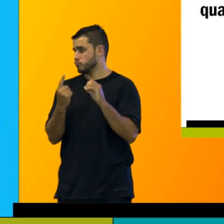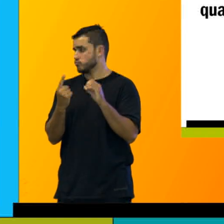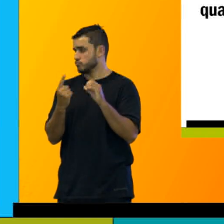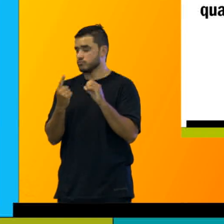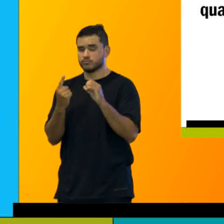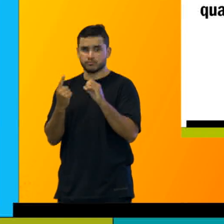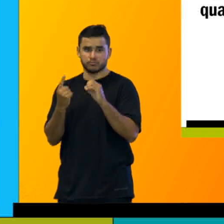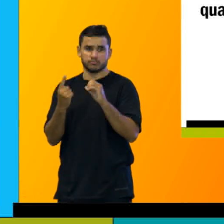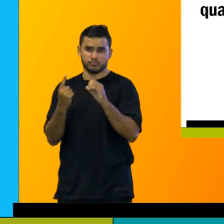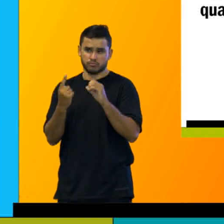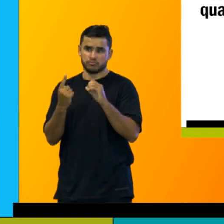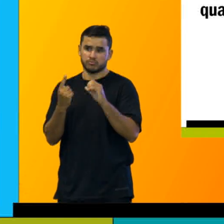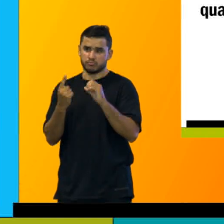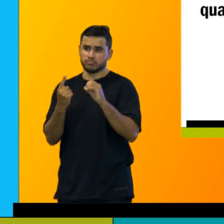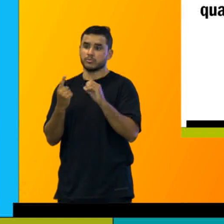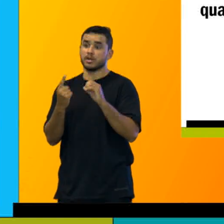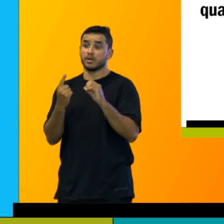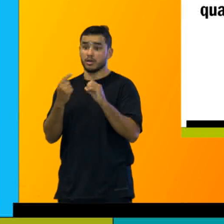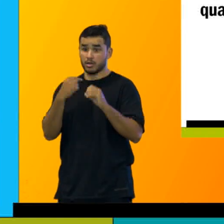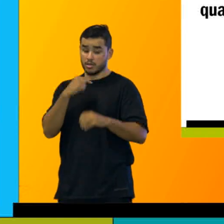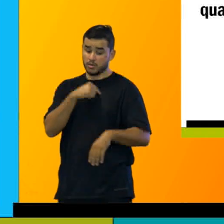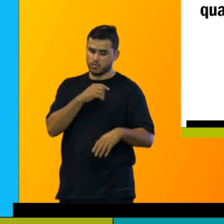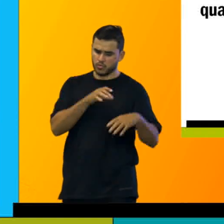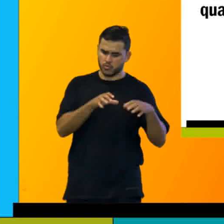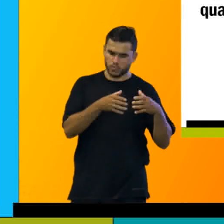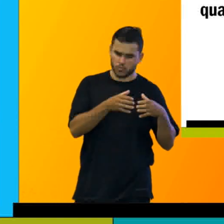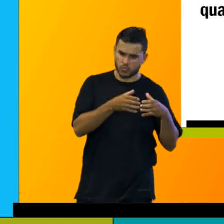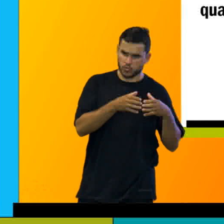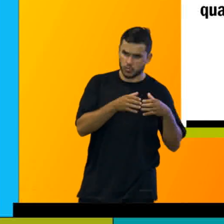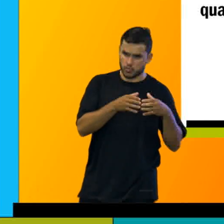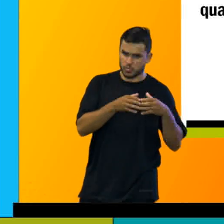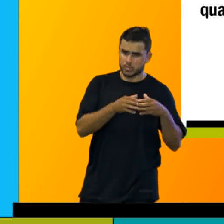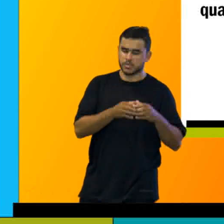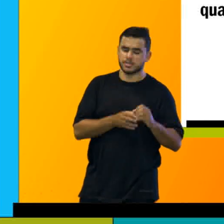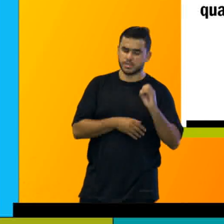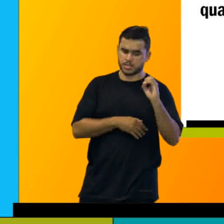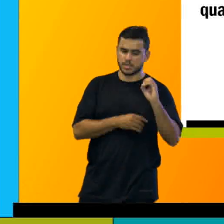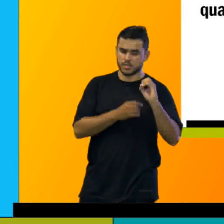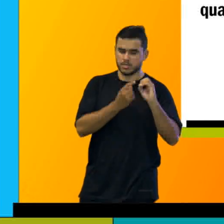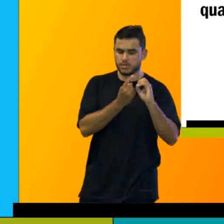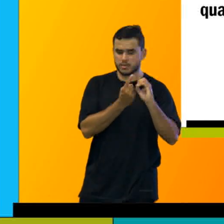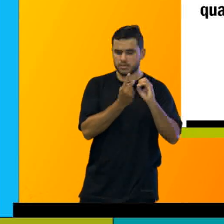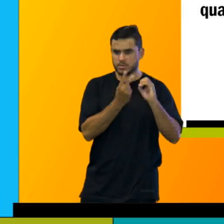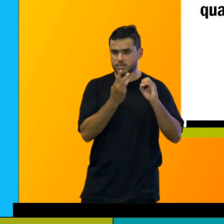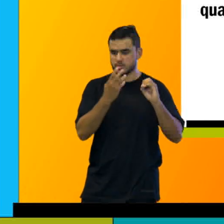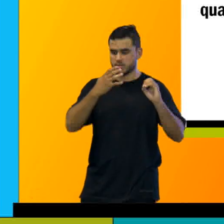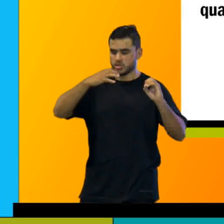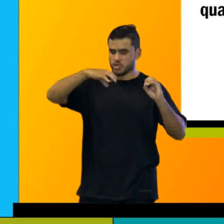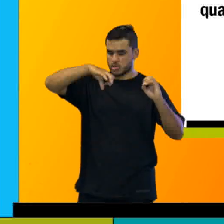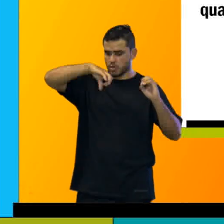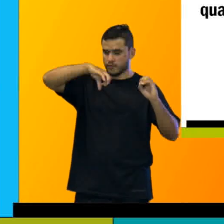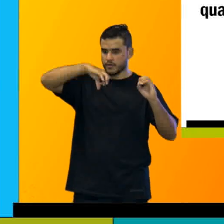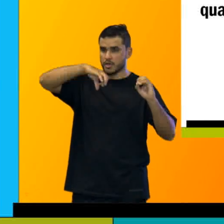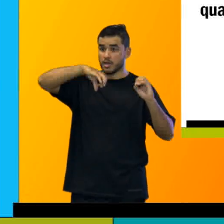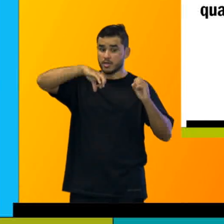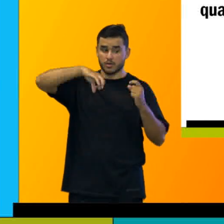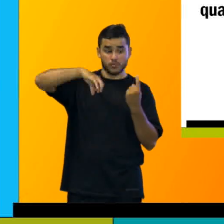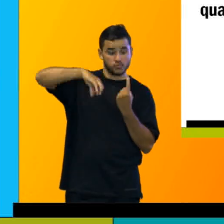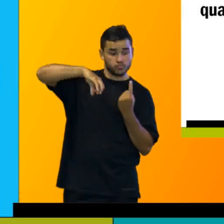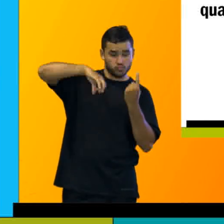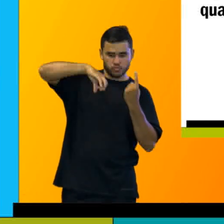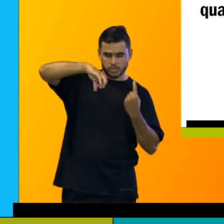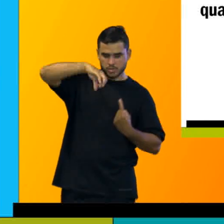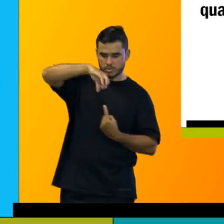meu sistema, eu vou até o 9, né? Quando eu chego no 9, o que é que acontece? Volta para o 1 e bota o 0. Aí